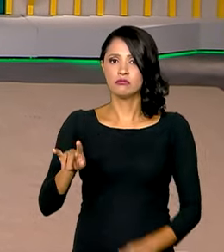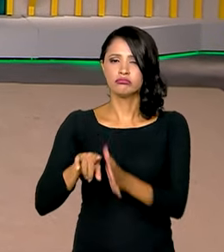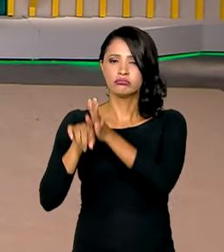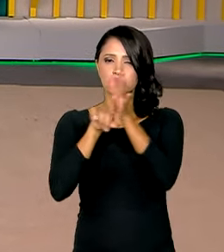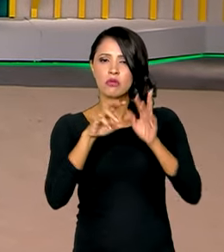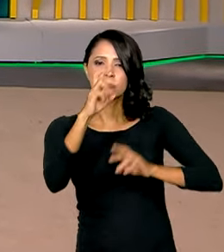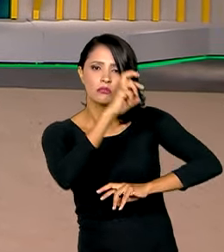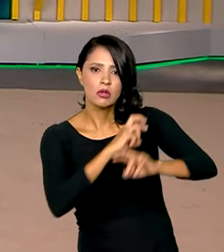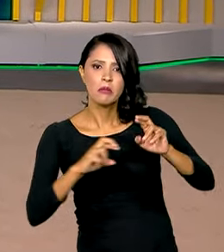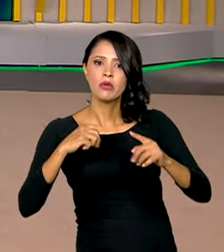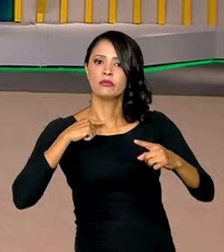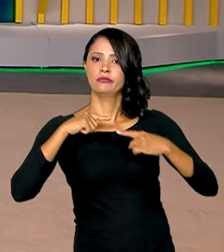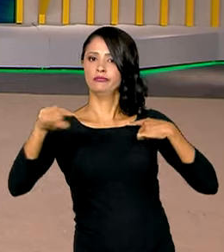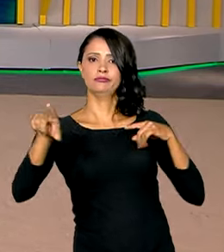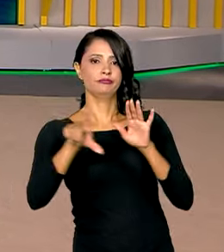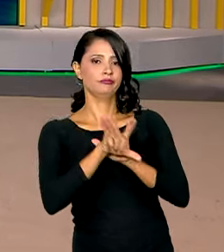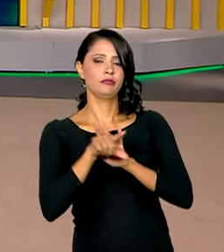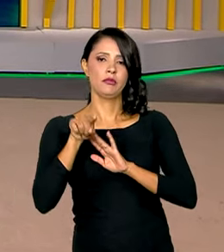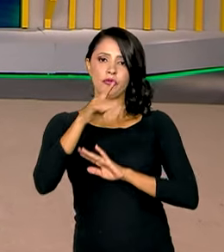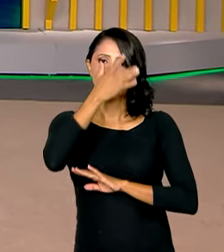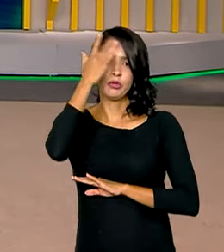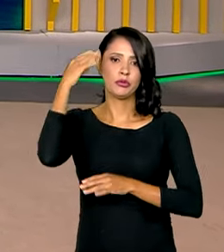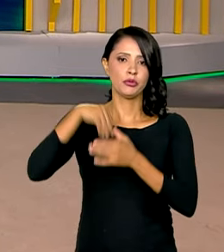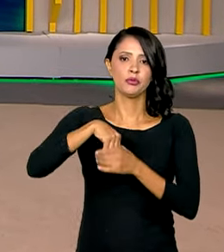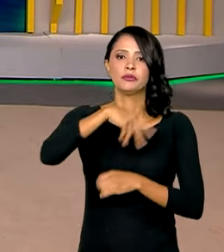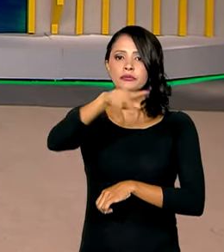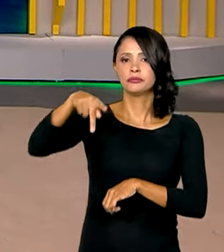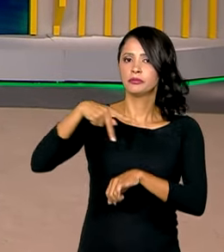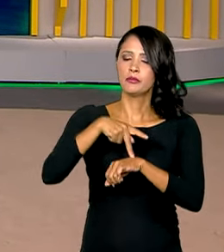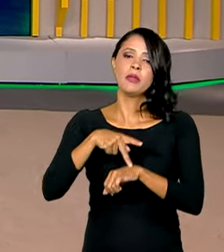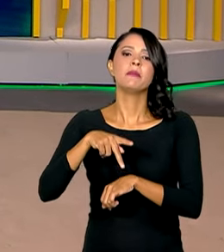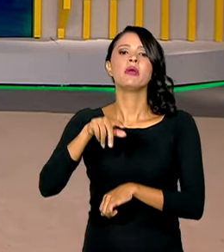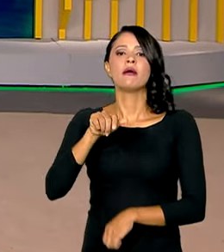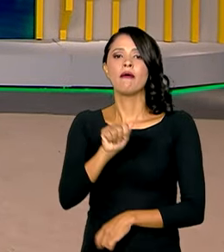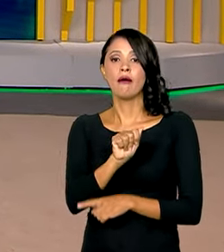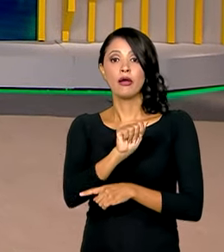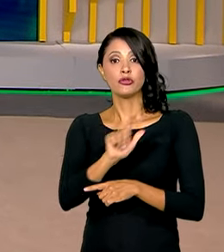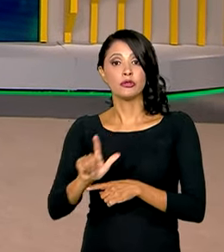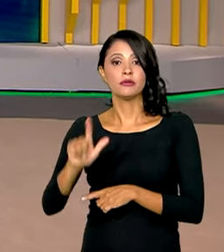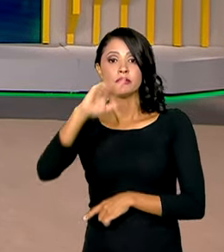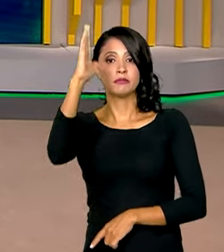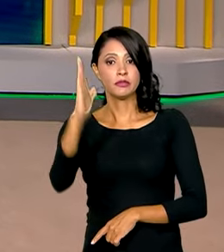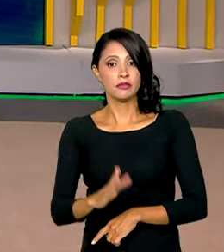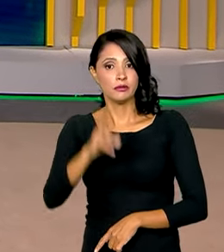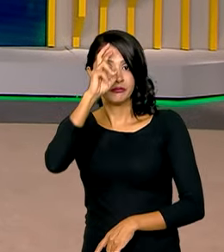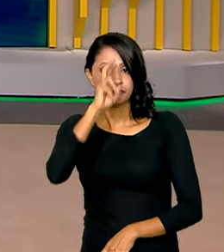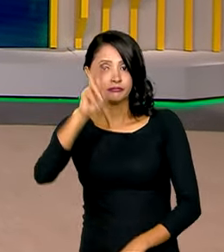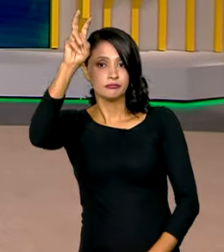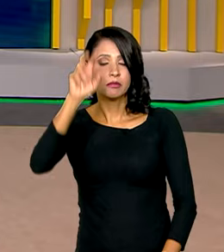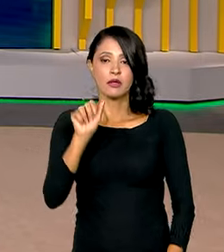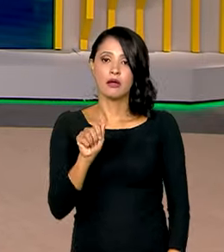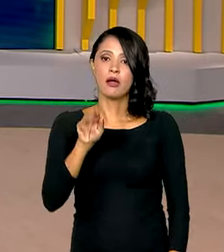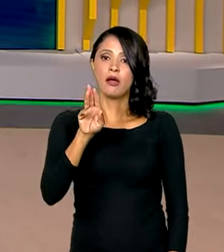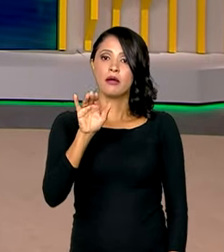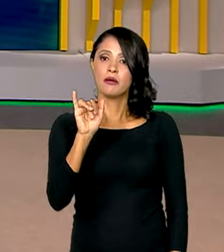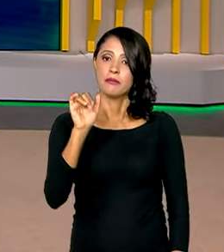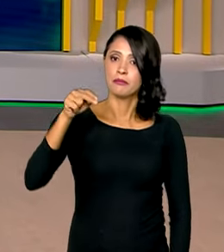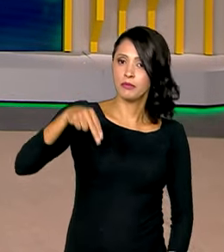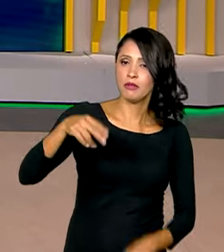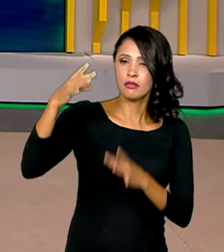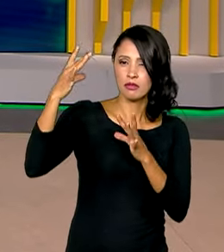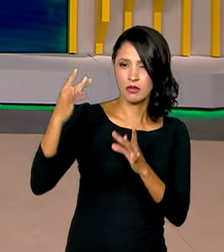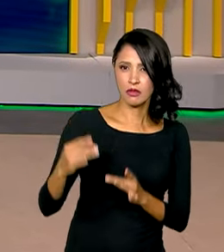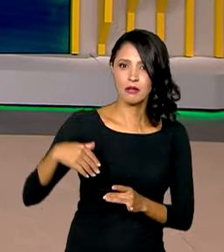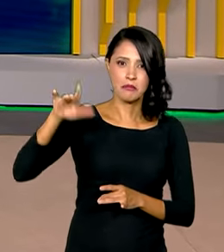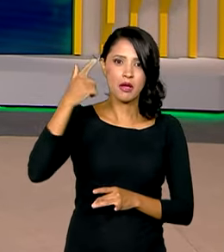o monitoramento indevido de pessoas no país por meio da Agência Brasileira de Inteligência, a ABIN. Quem tem mais detalhes